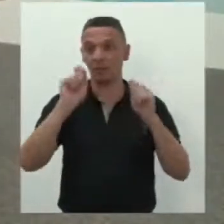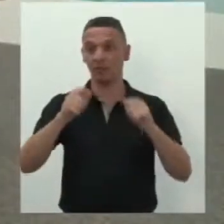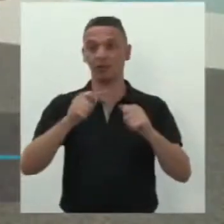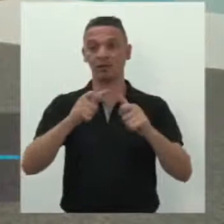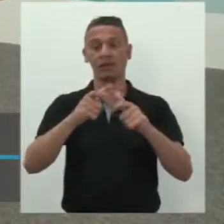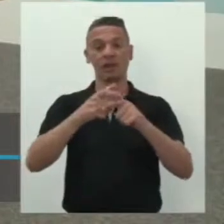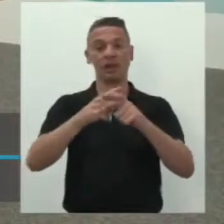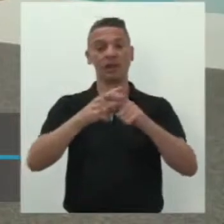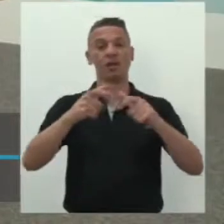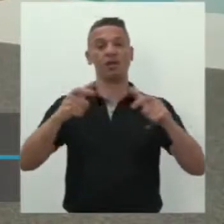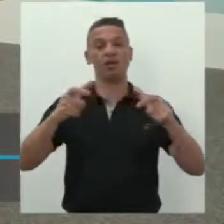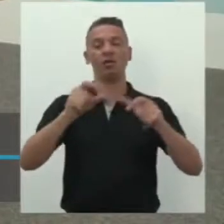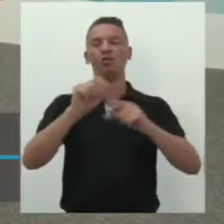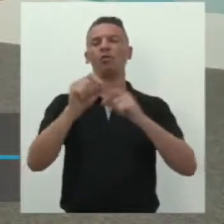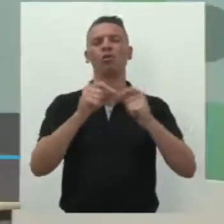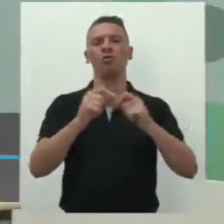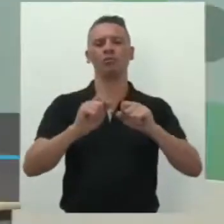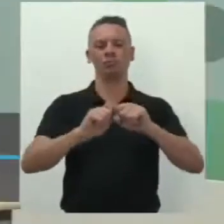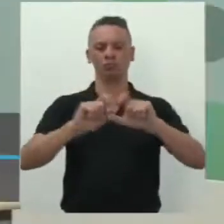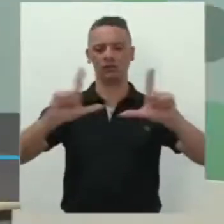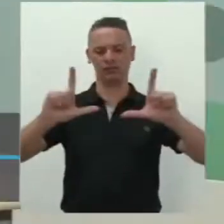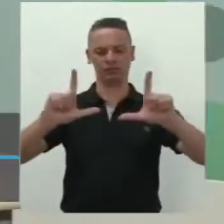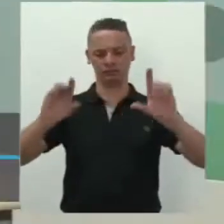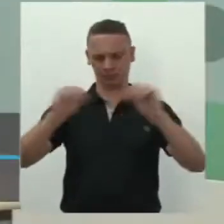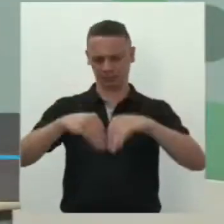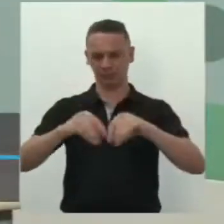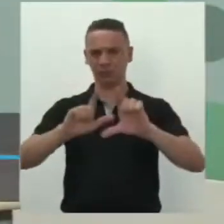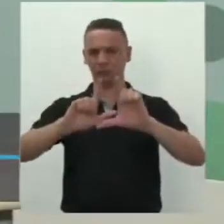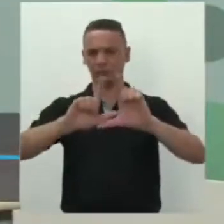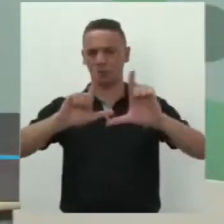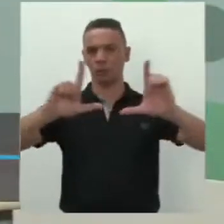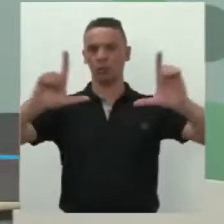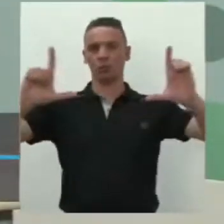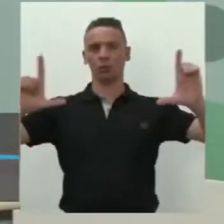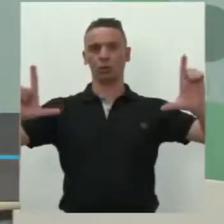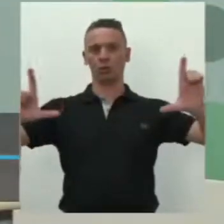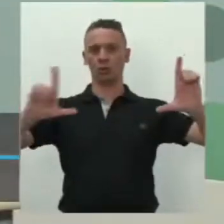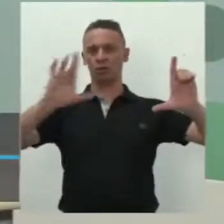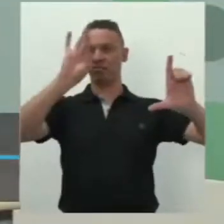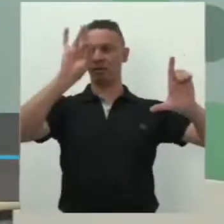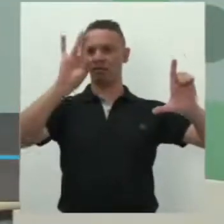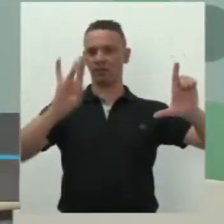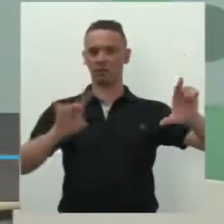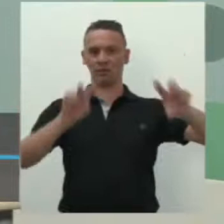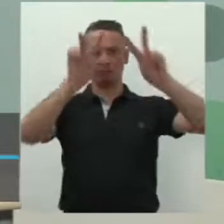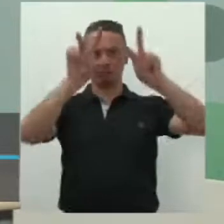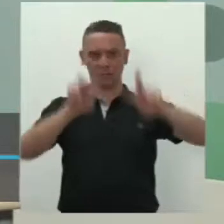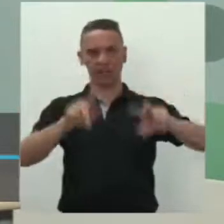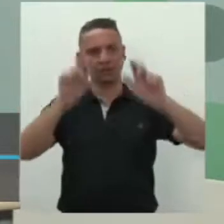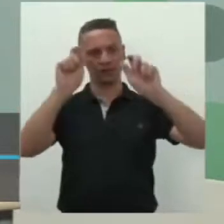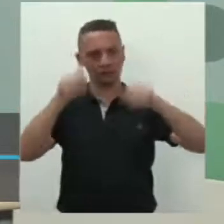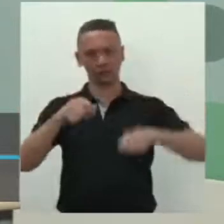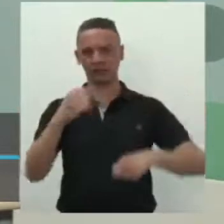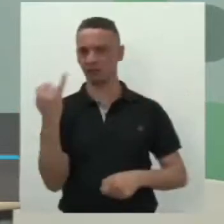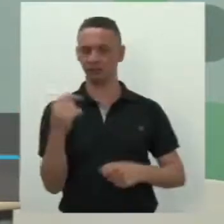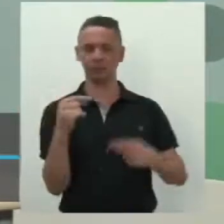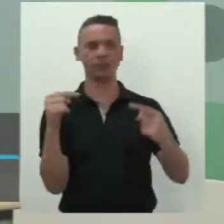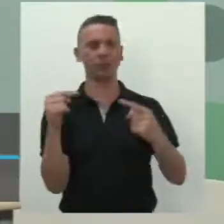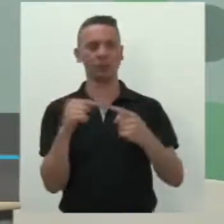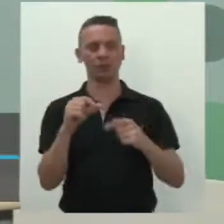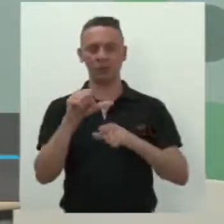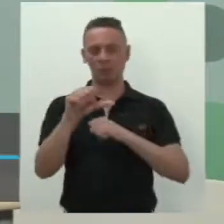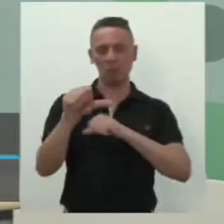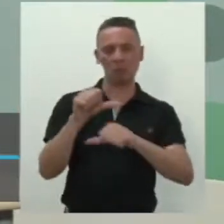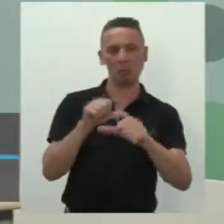gente, a tela, né? Para a gente ver, porque como o Fernando está falando, são muitos detalhes, a gente tem que ver, olhar o cursor, se vai mudar,